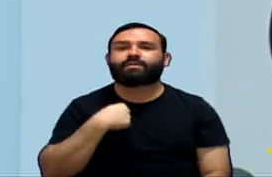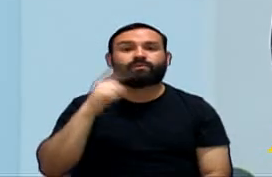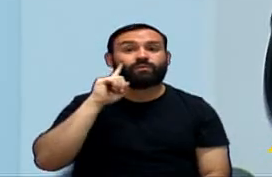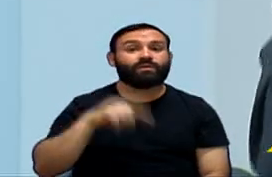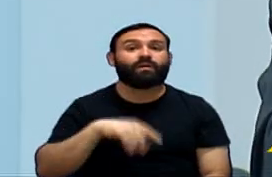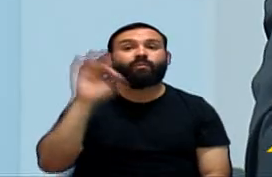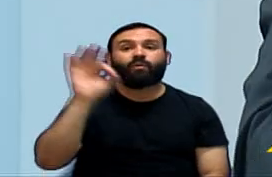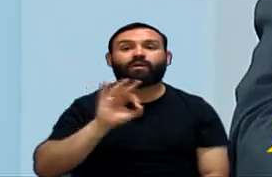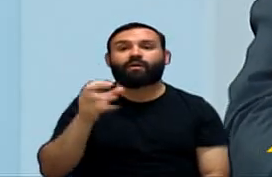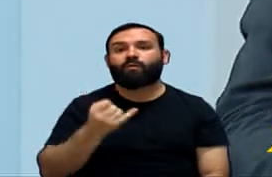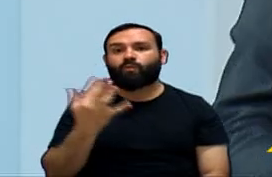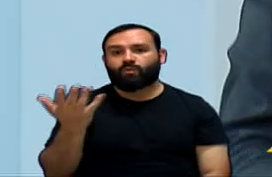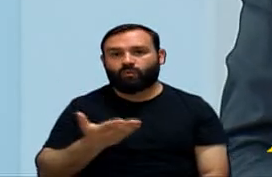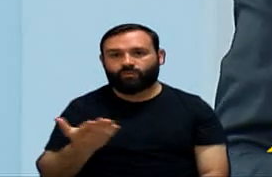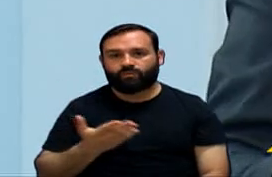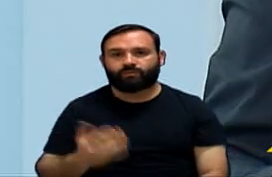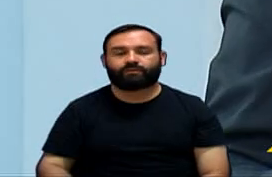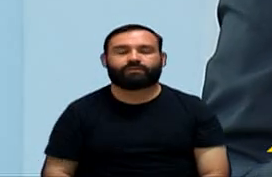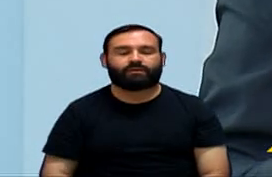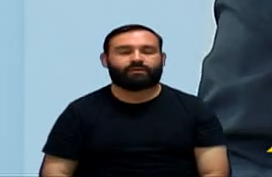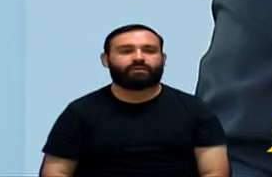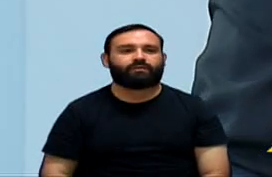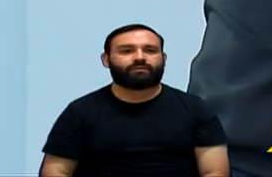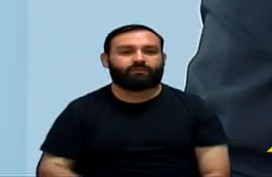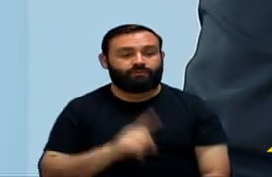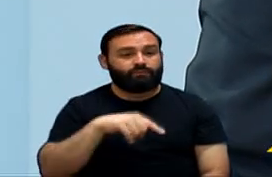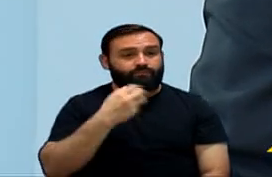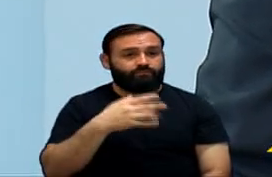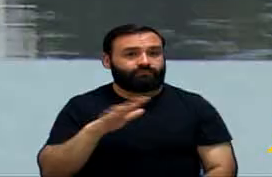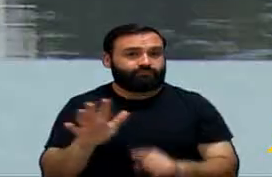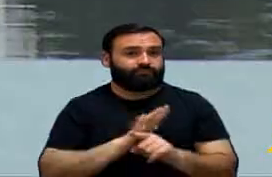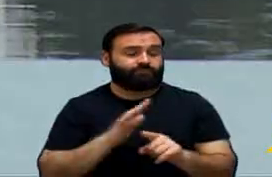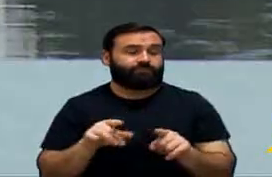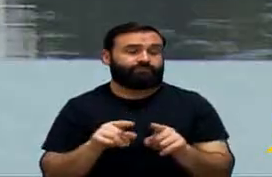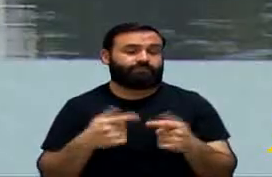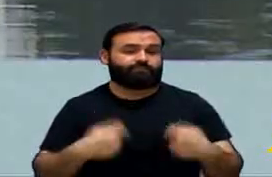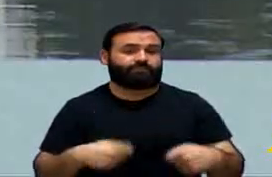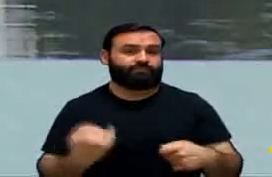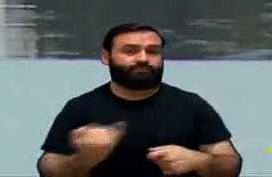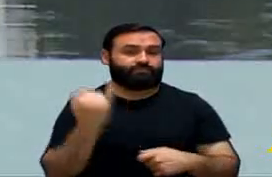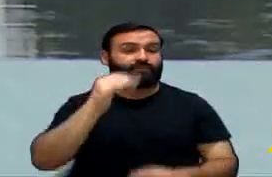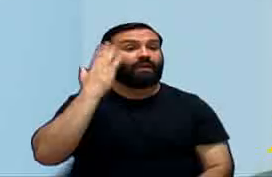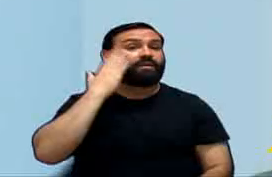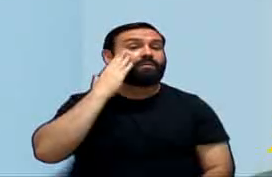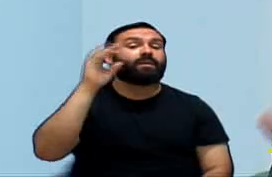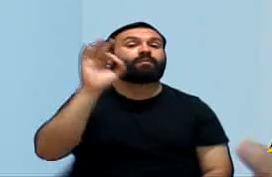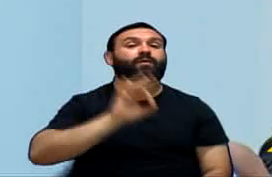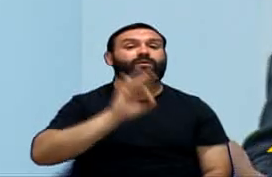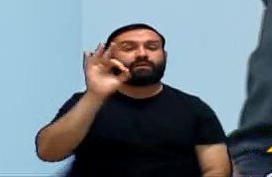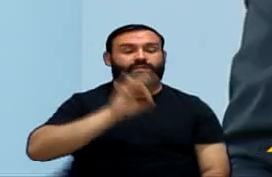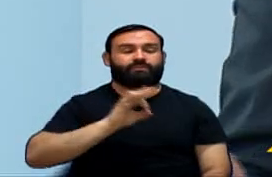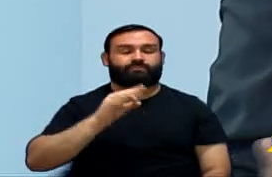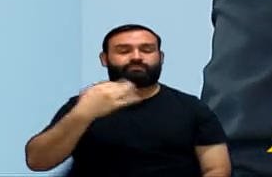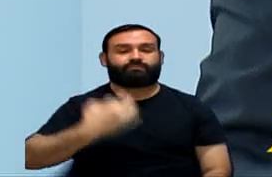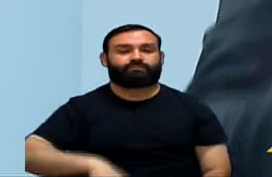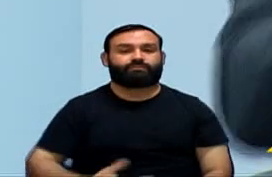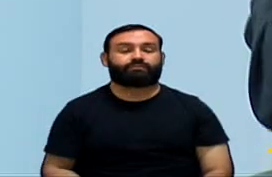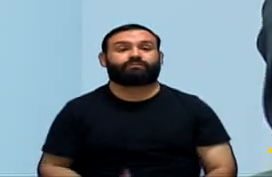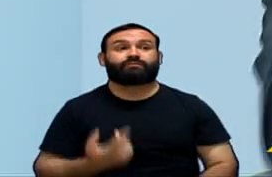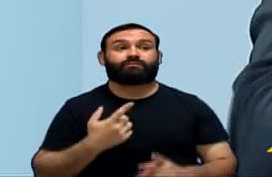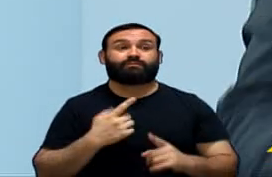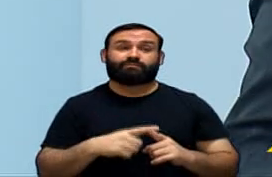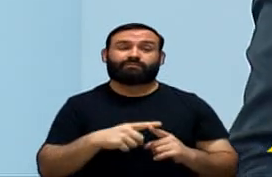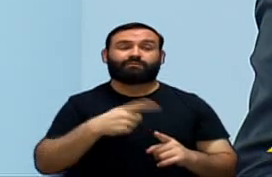não sei dizer a porcentagem hoje tá mas seria interessante Oi seria interessante o requerimento nesse É sim para saber a porcentagem das lâmpadas trocadas exatamente por